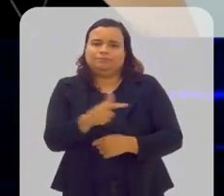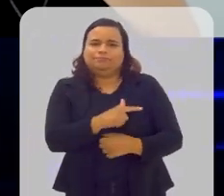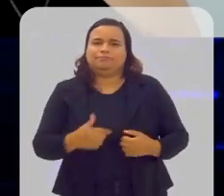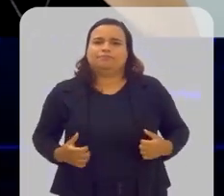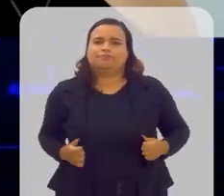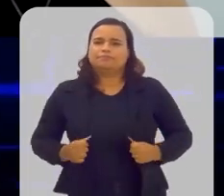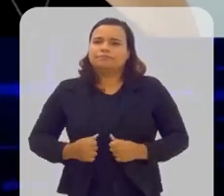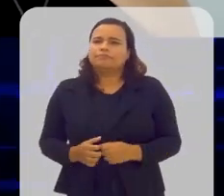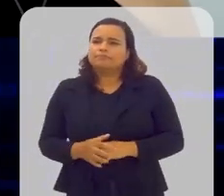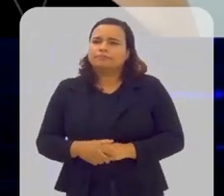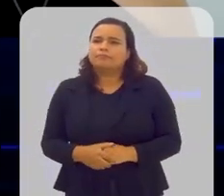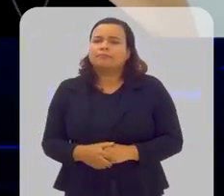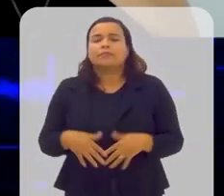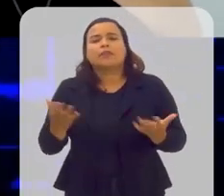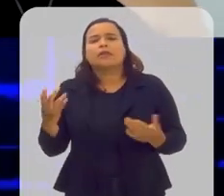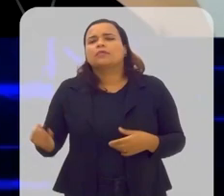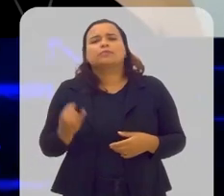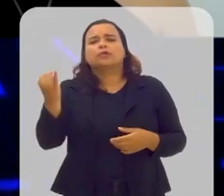nosso Estado.